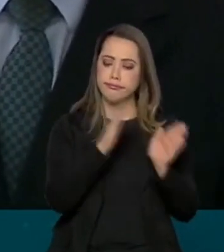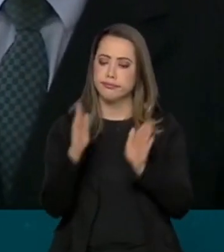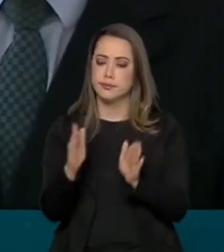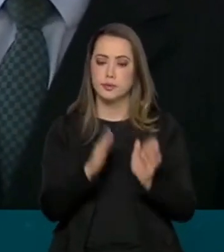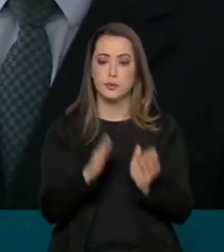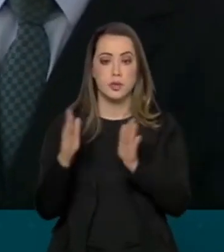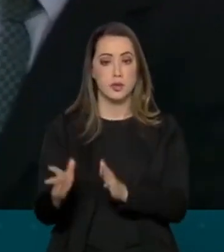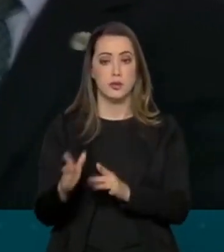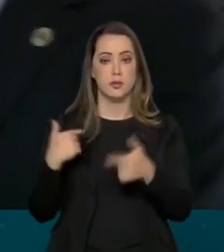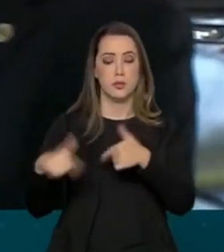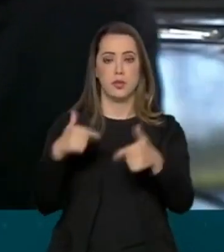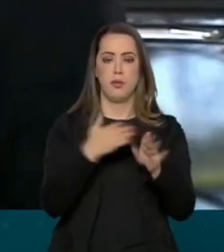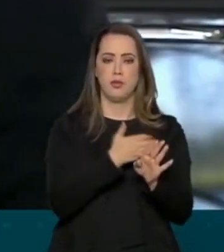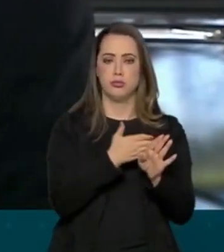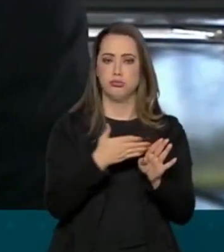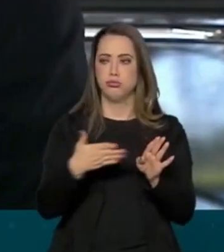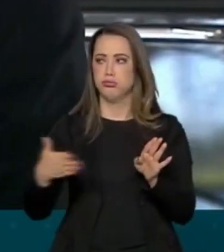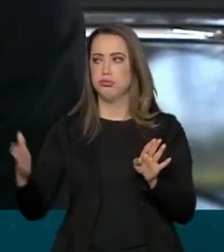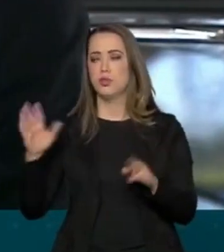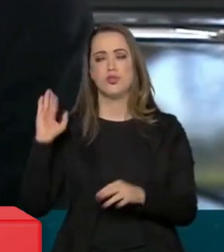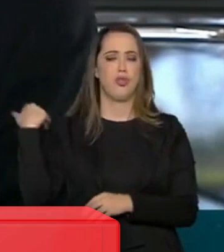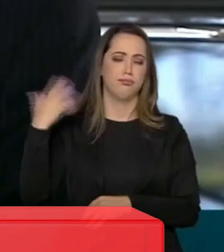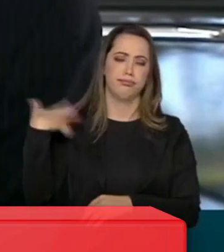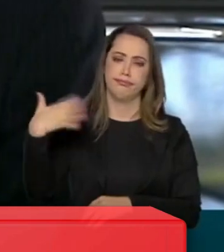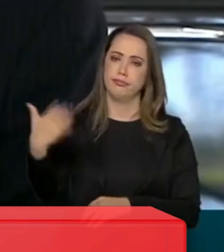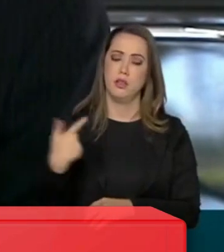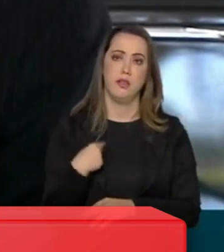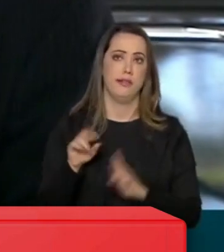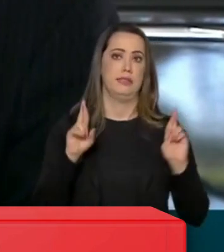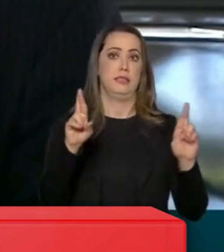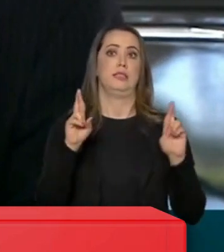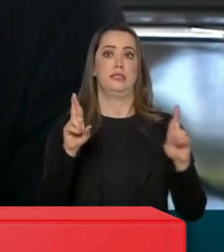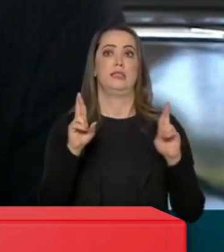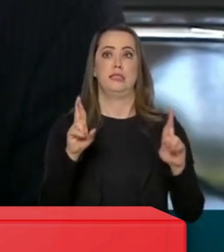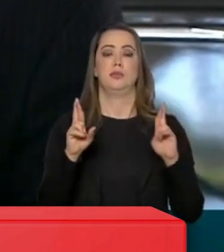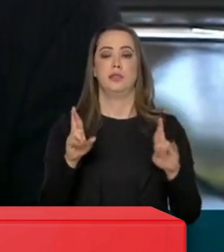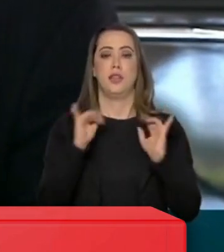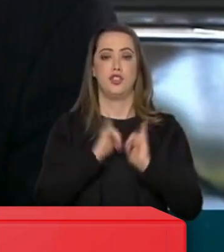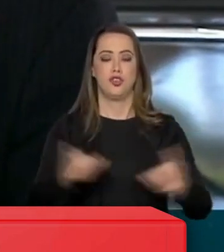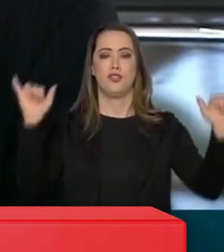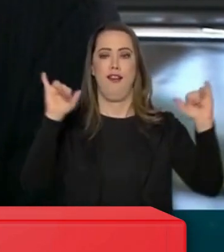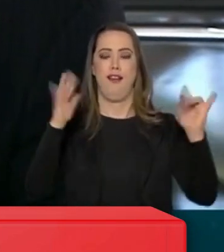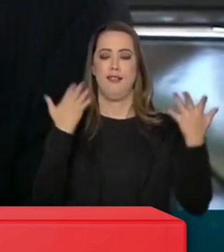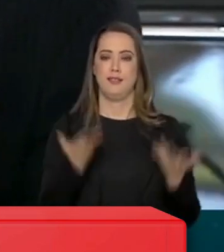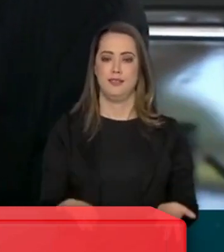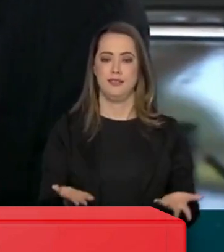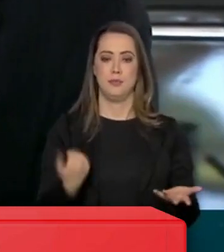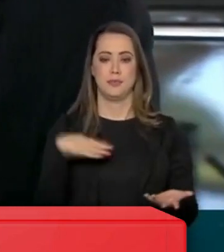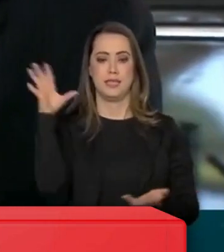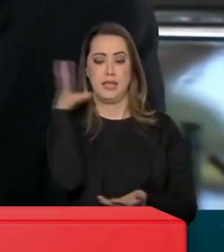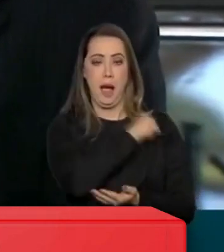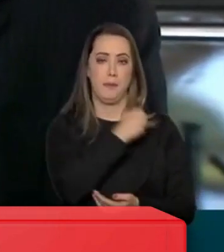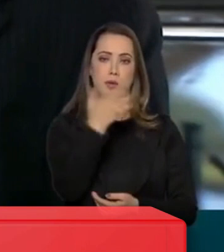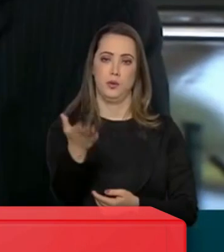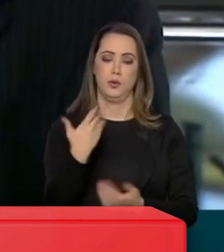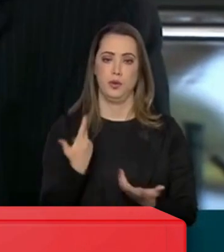com as vacinas nacionais já por bastante tempo. Então, eu estava nessa expectativa de poder anunciar, né, o mais rápido